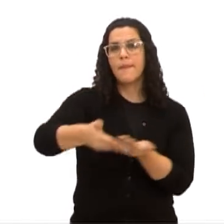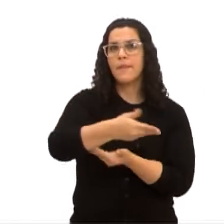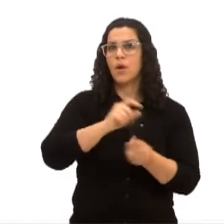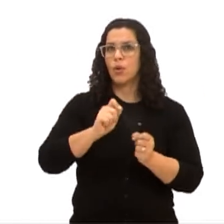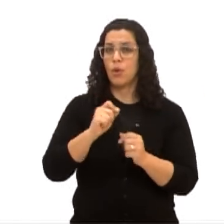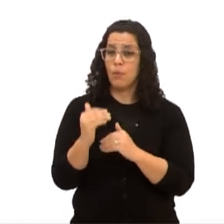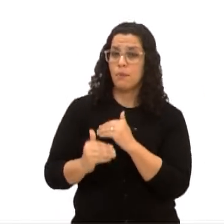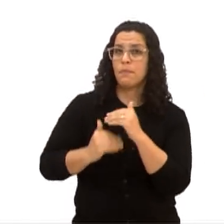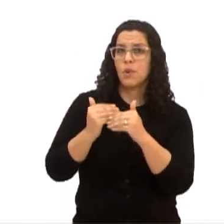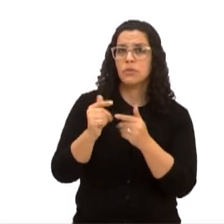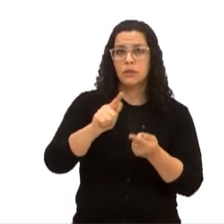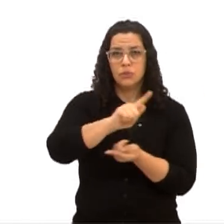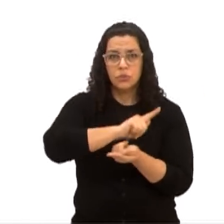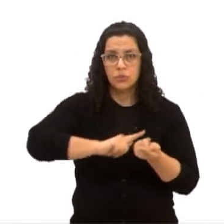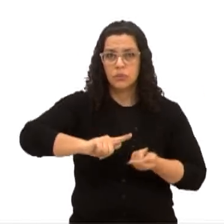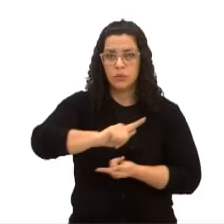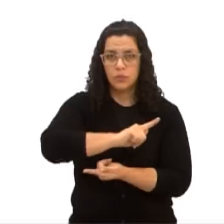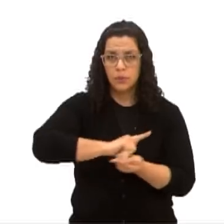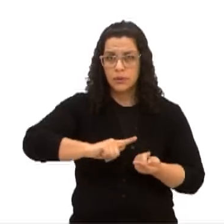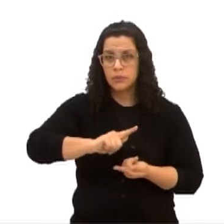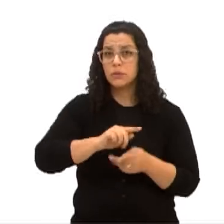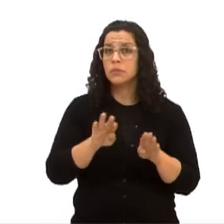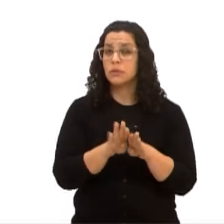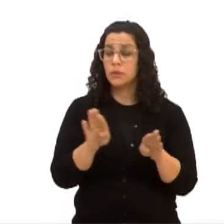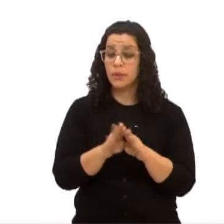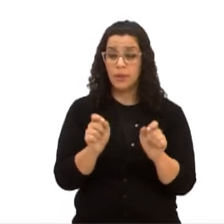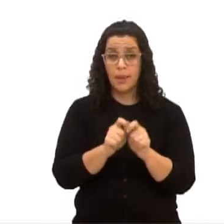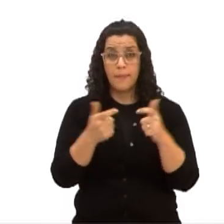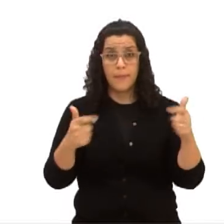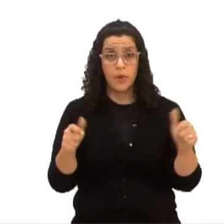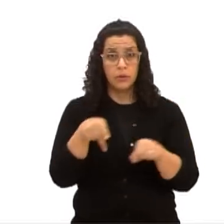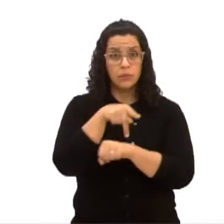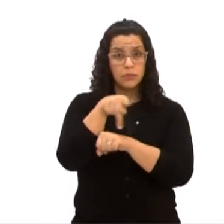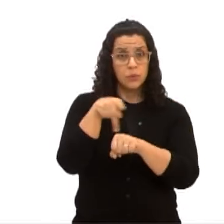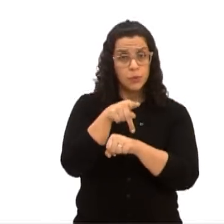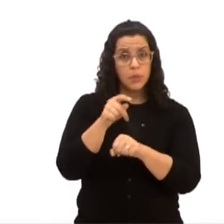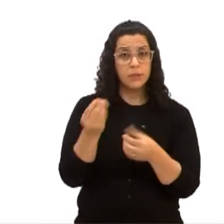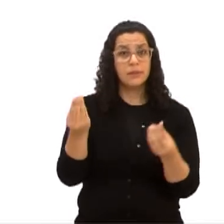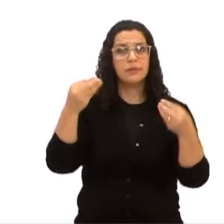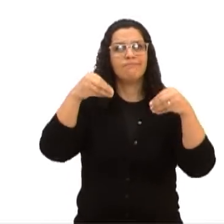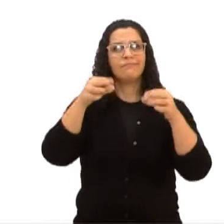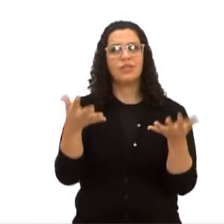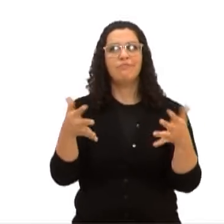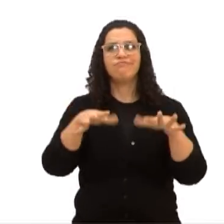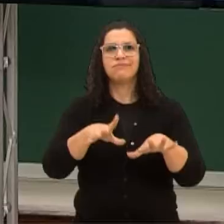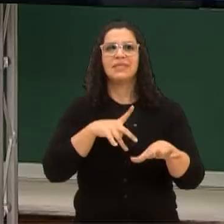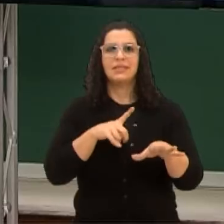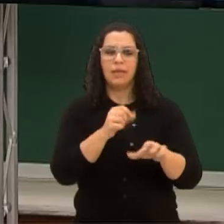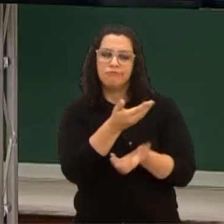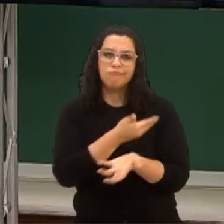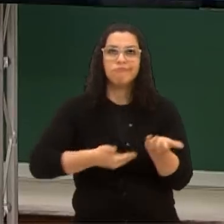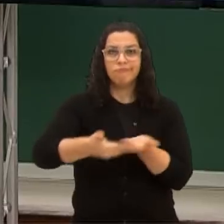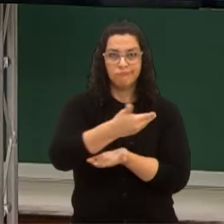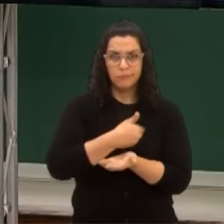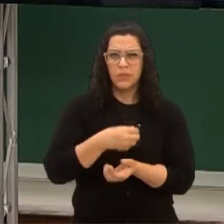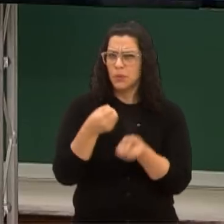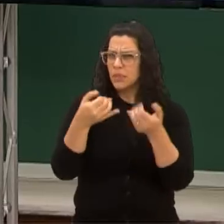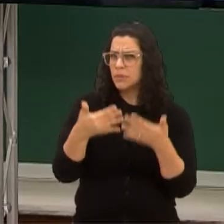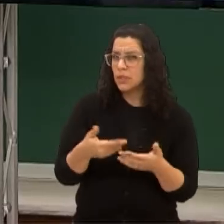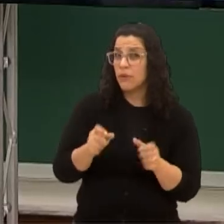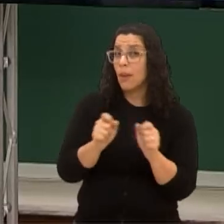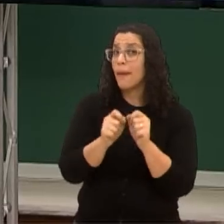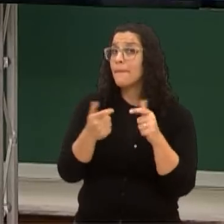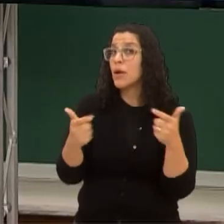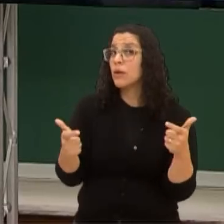considerando o processo de globalização em que a maioria dos países foram incluídos. Observem que quando eu digo